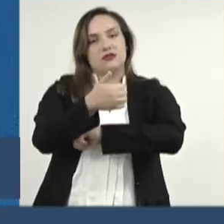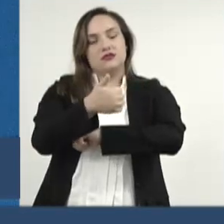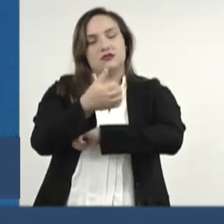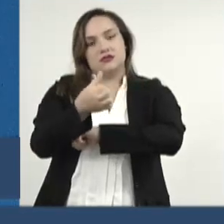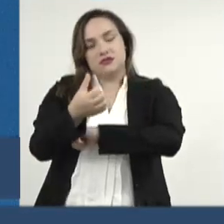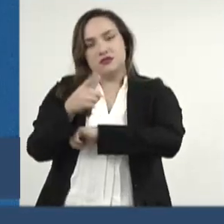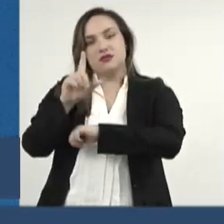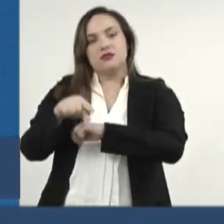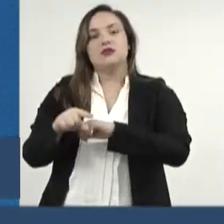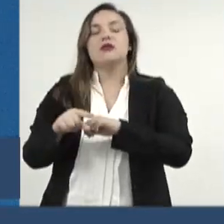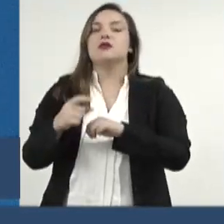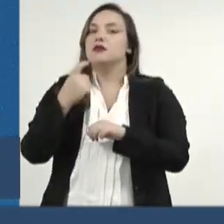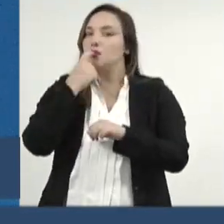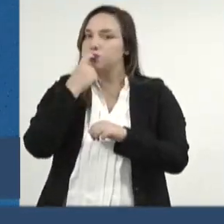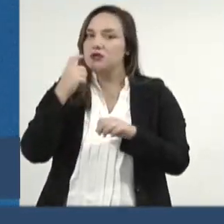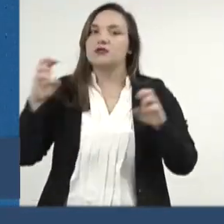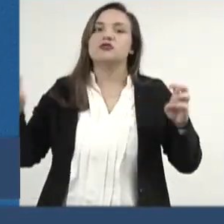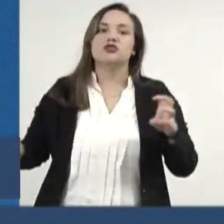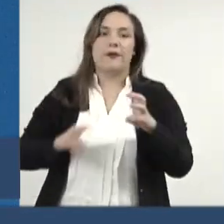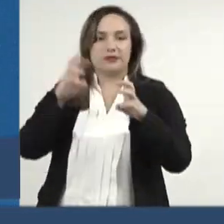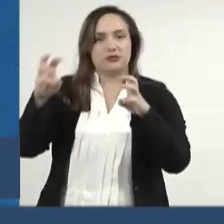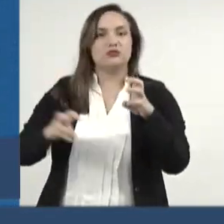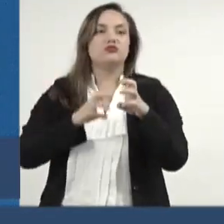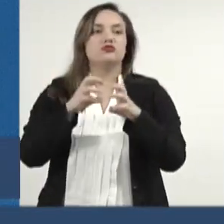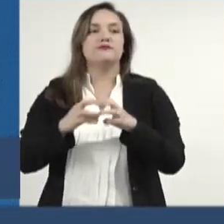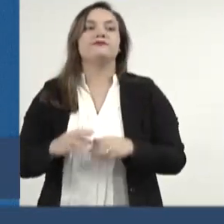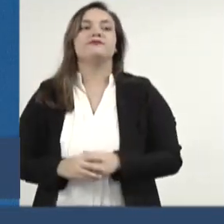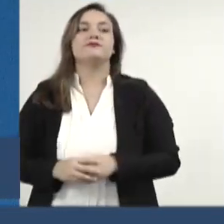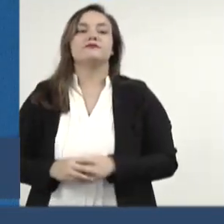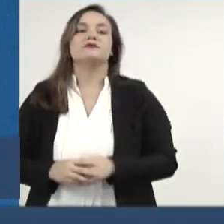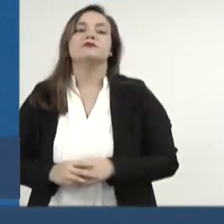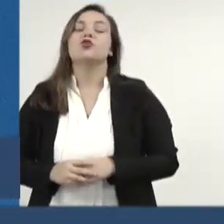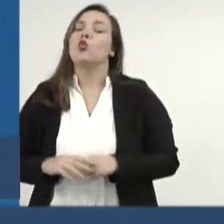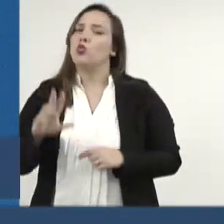trecho importante para o escoamento da nossa produção e que, devido às